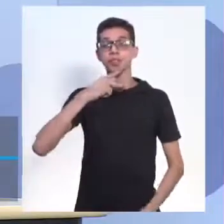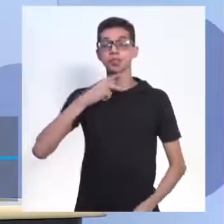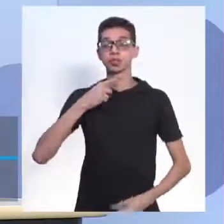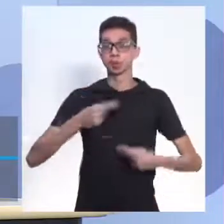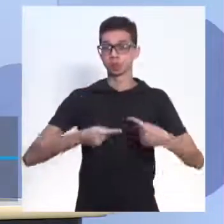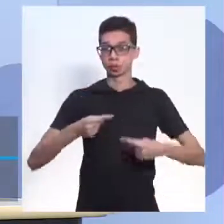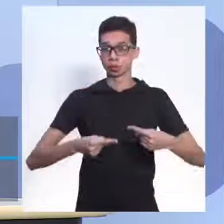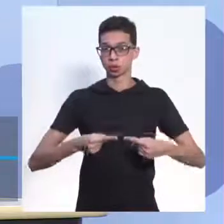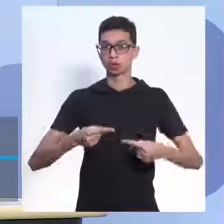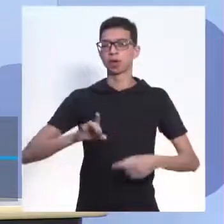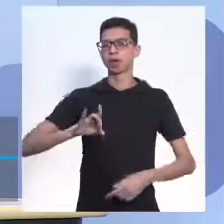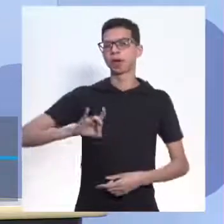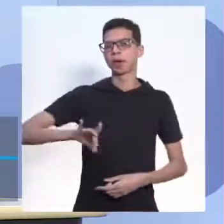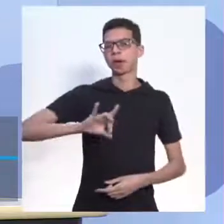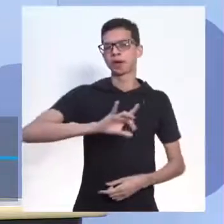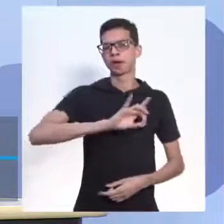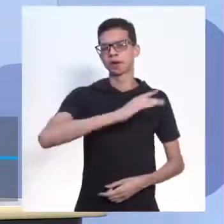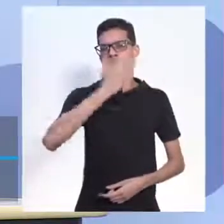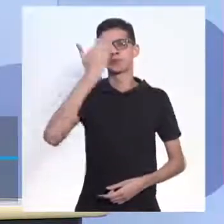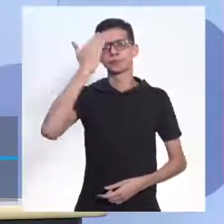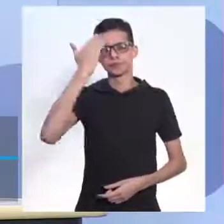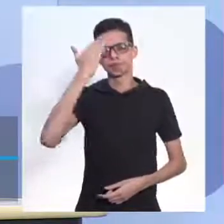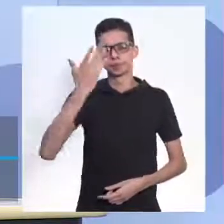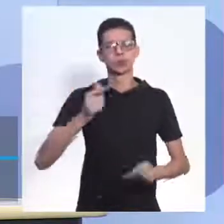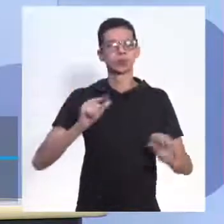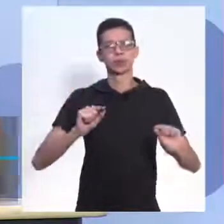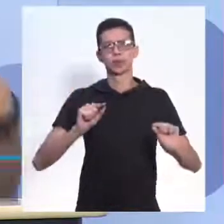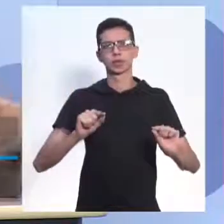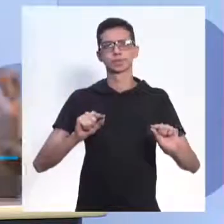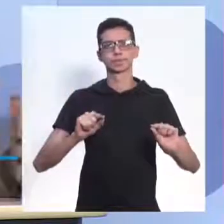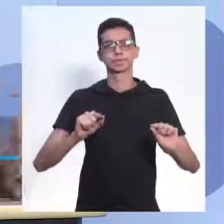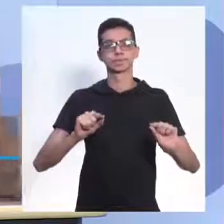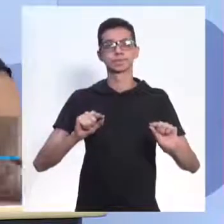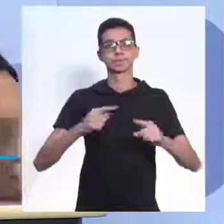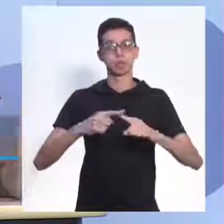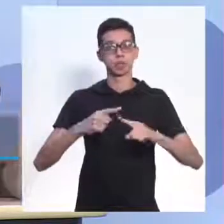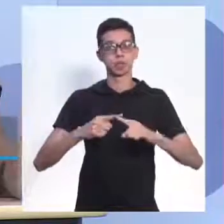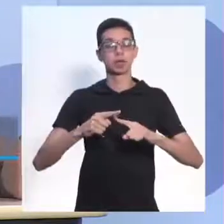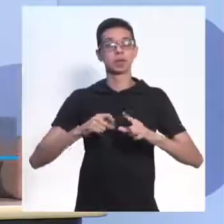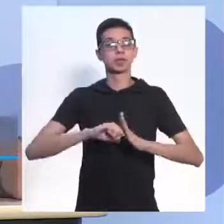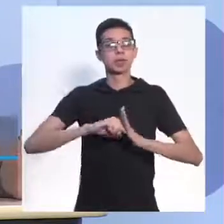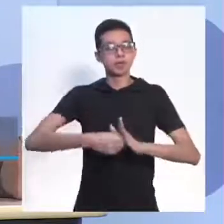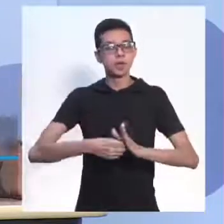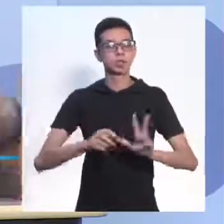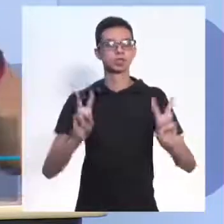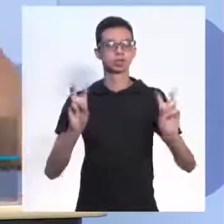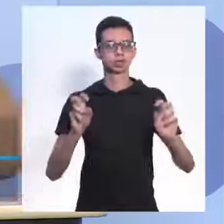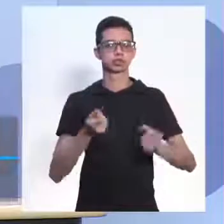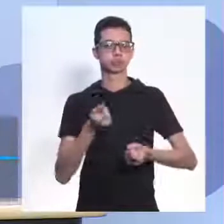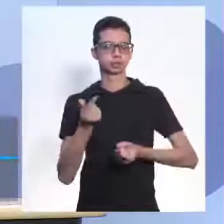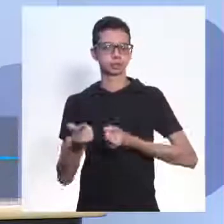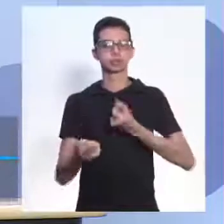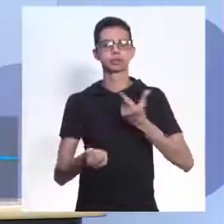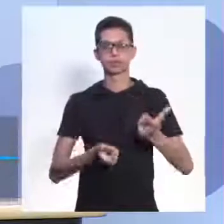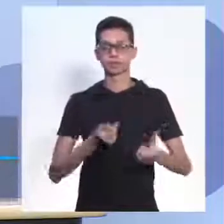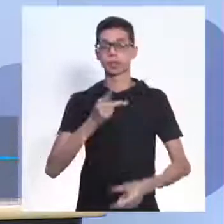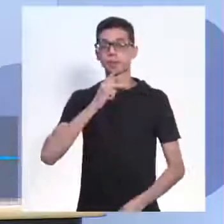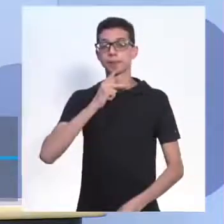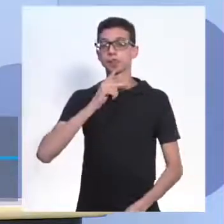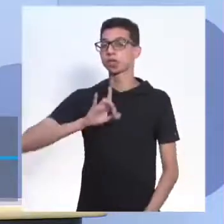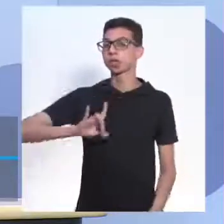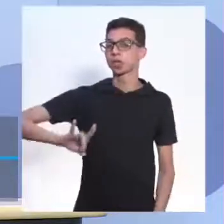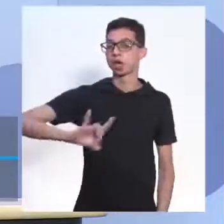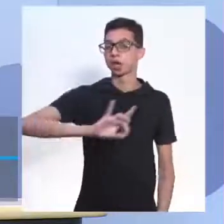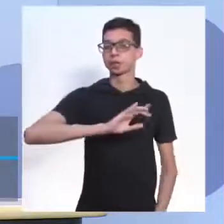ali as suas correntes sim que a ideia justamente aqueles defendam ali certas pautas né Cada partido o